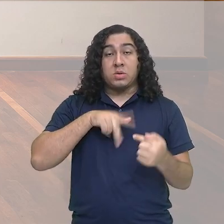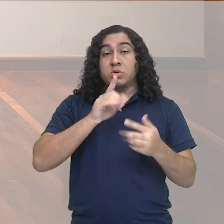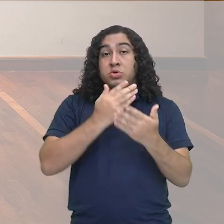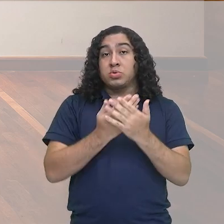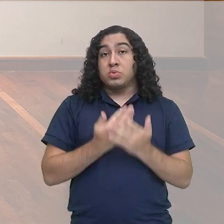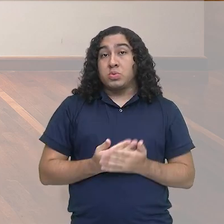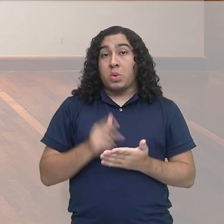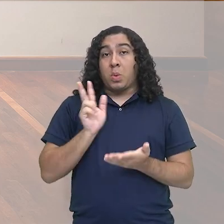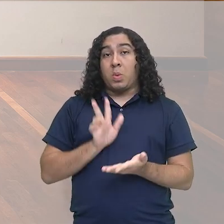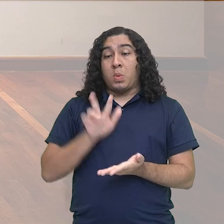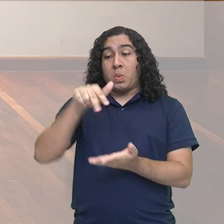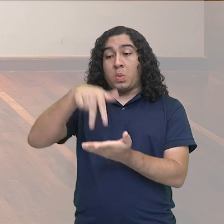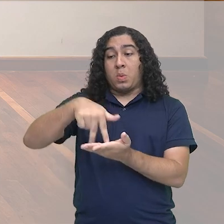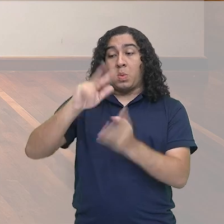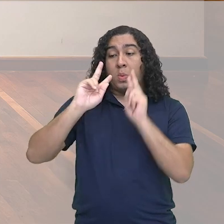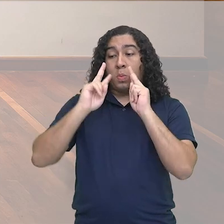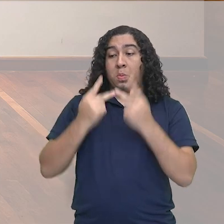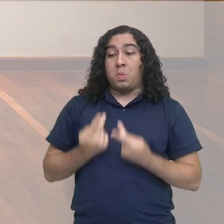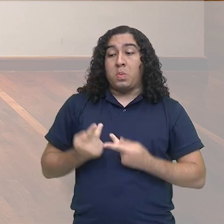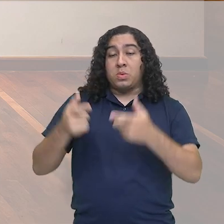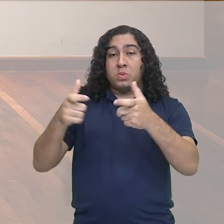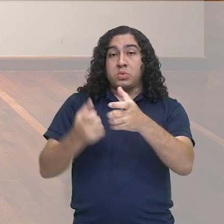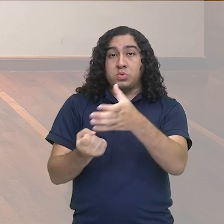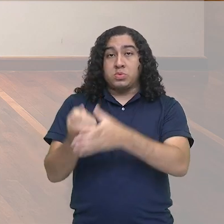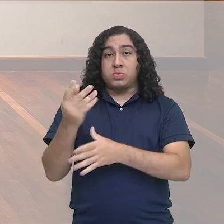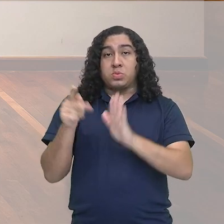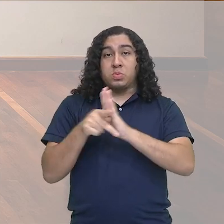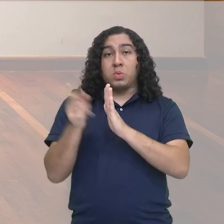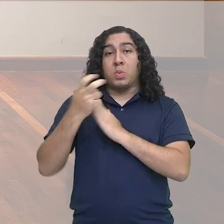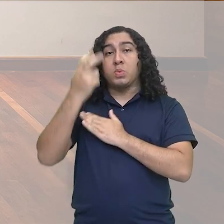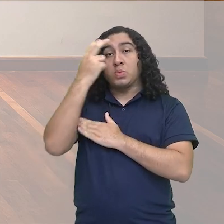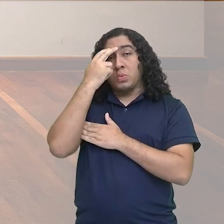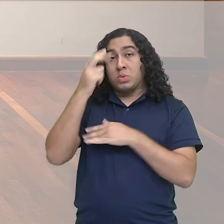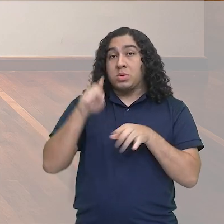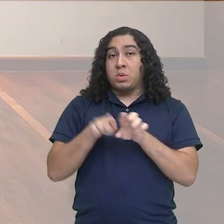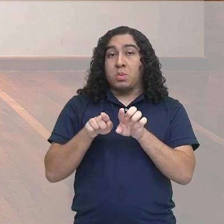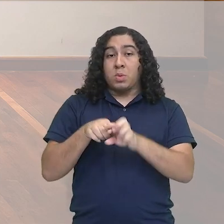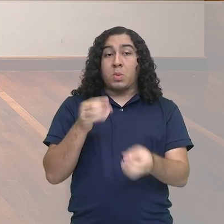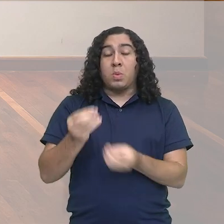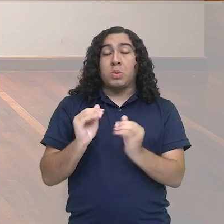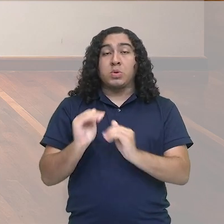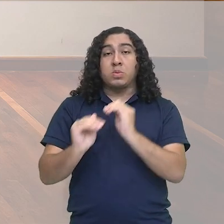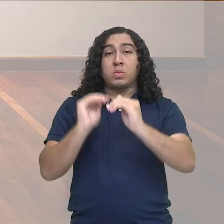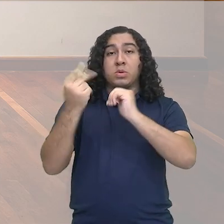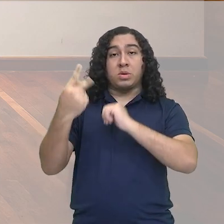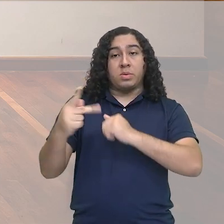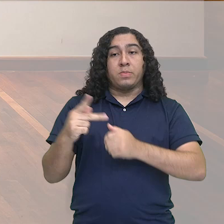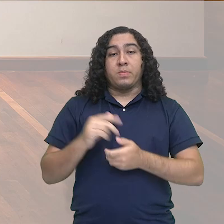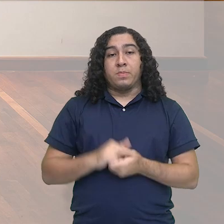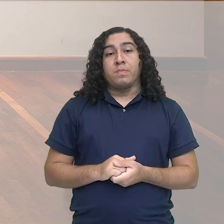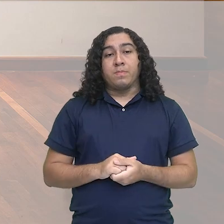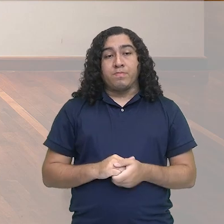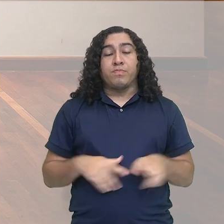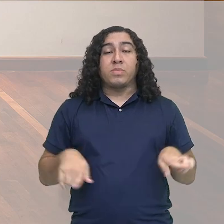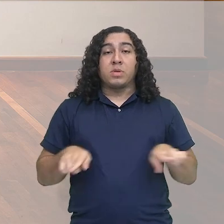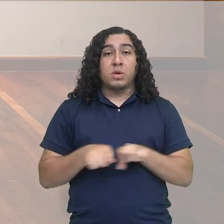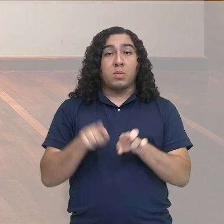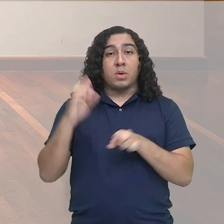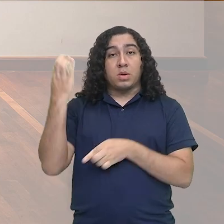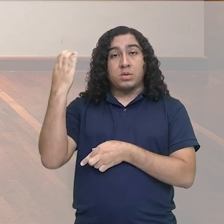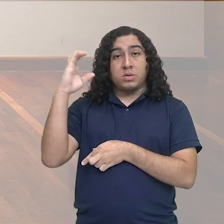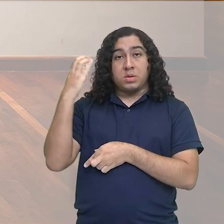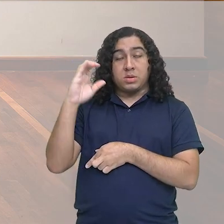humano aí enquanto sua origem, né, da sua cultura, como é que ele se desenvolve. E a ciência